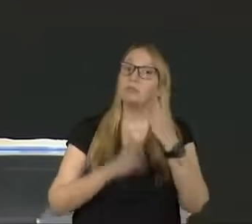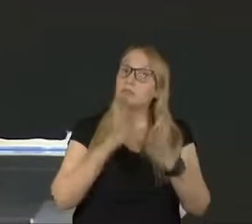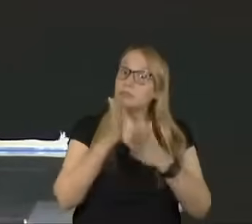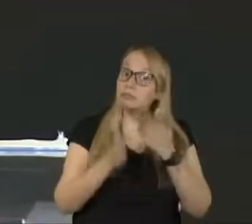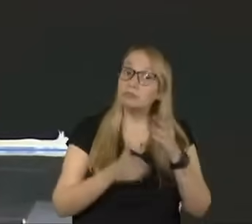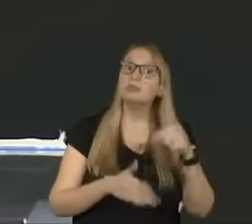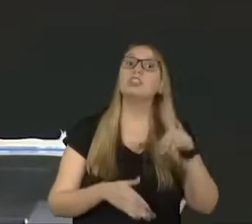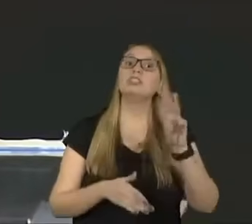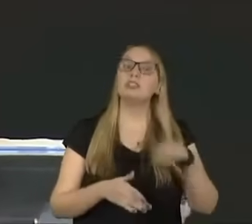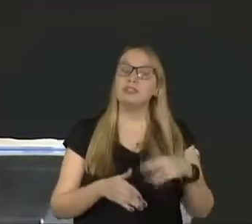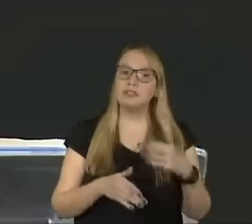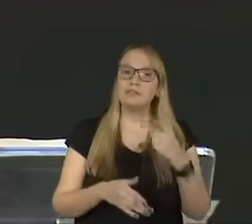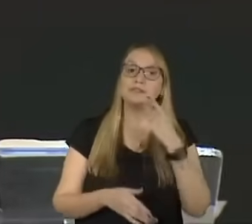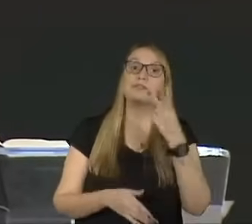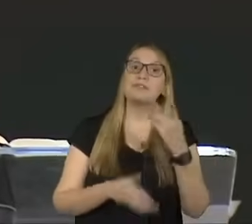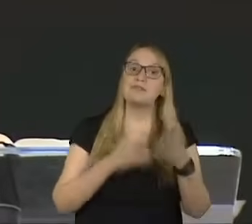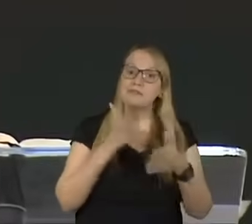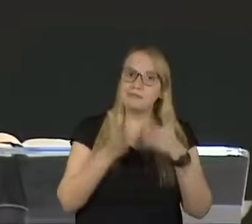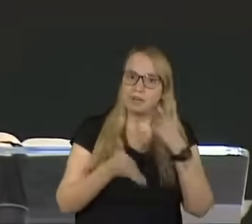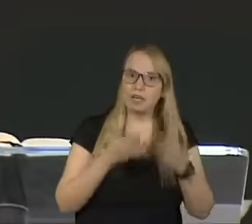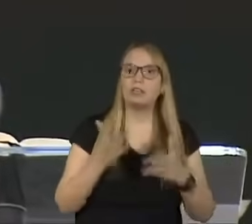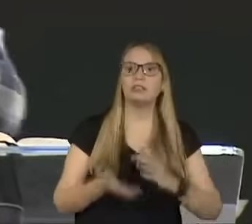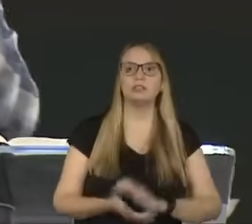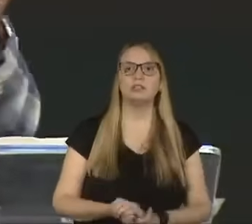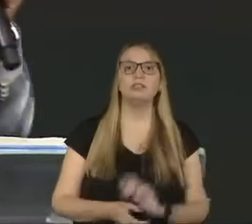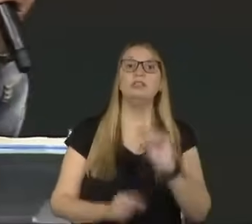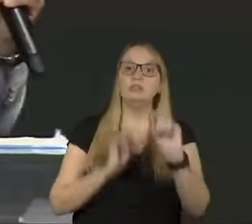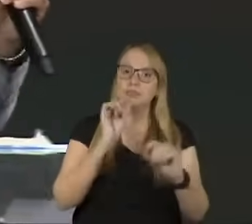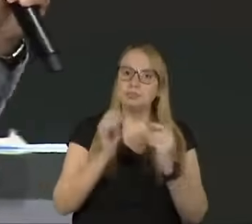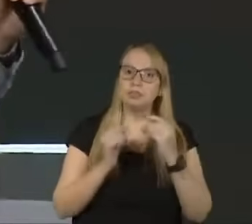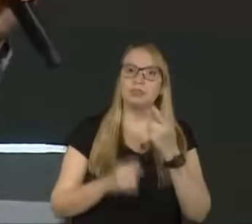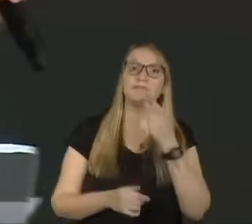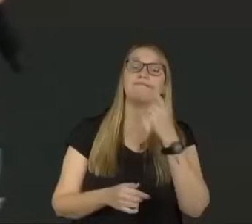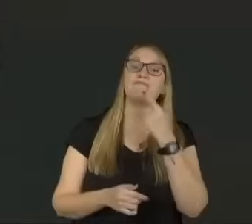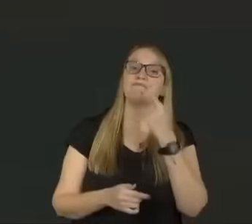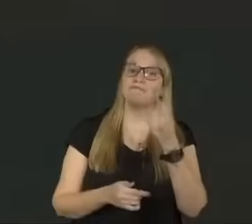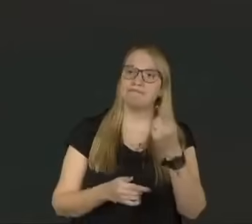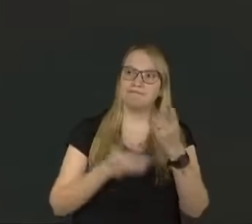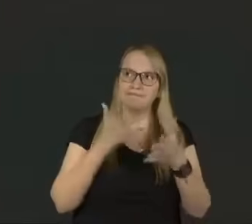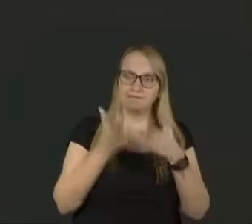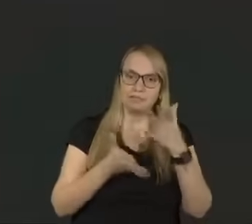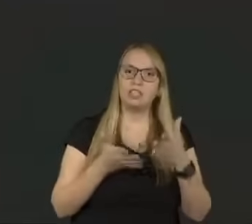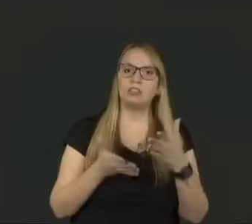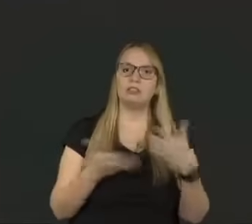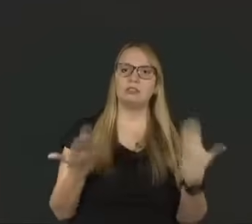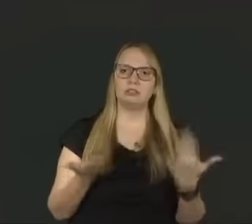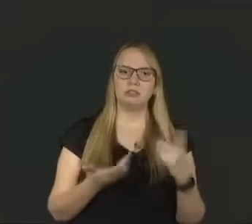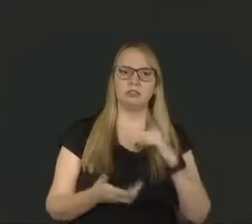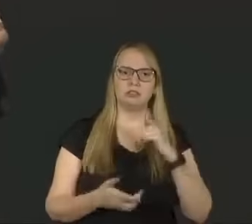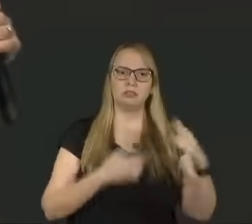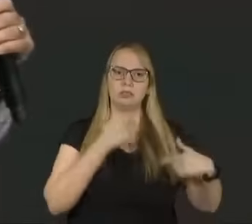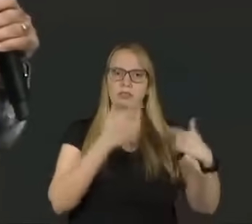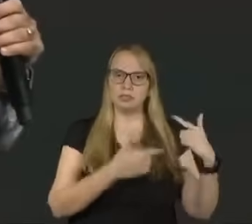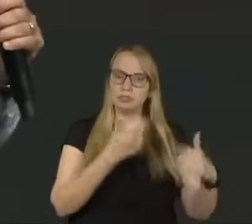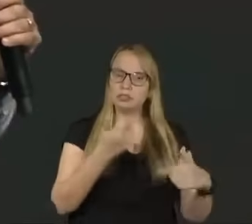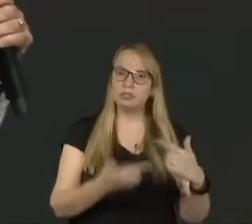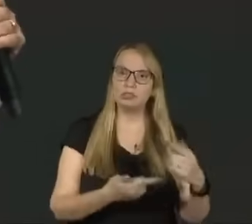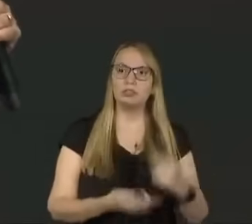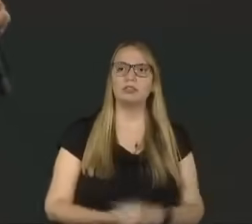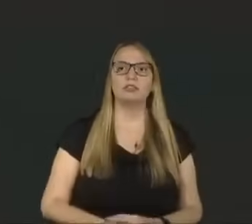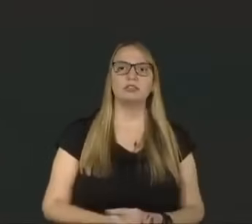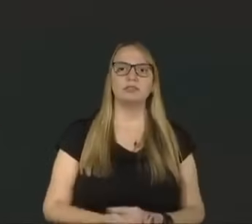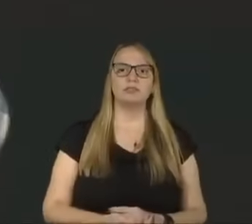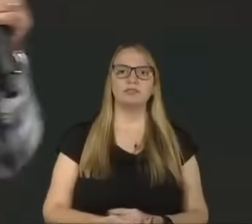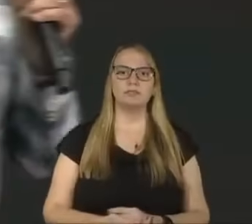você fala e o que que você anda falando eu tô vendo hoje hoje uma geração eu tô